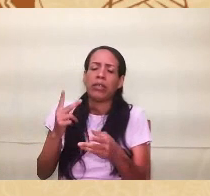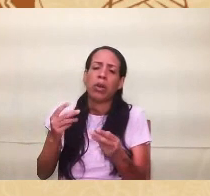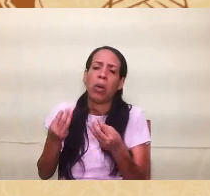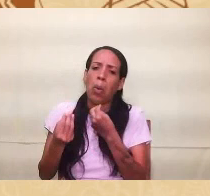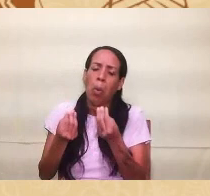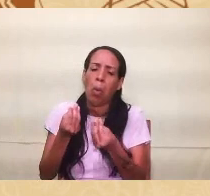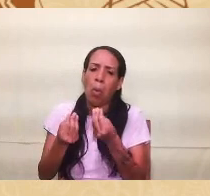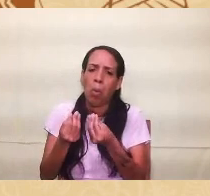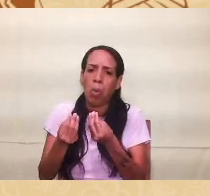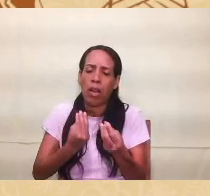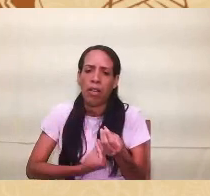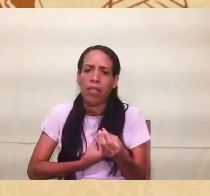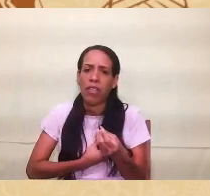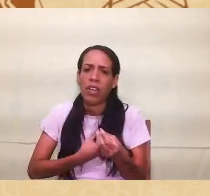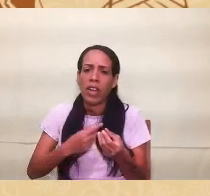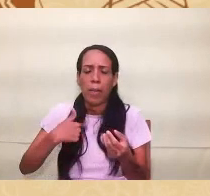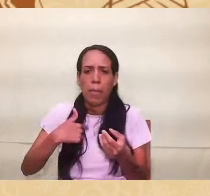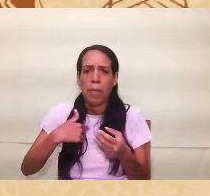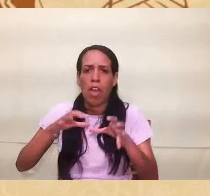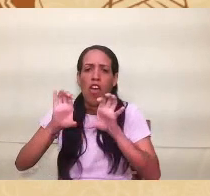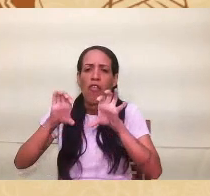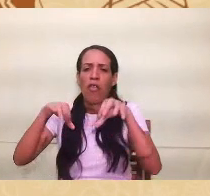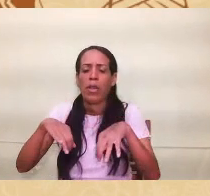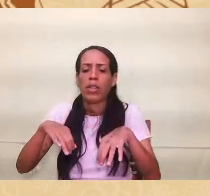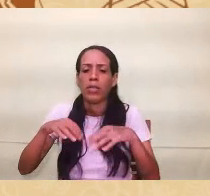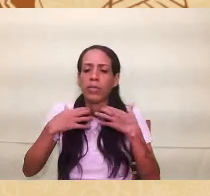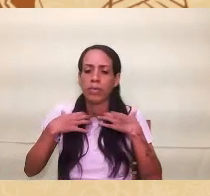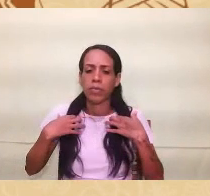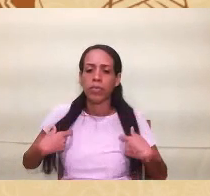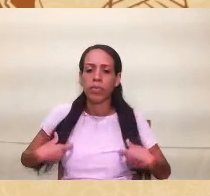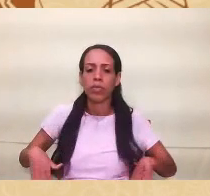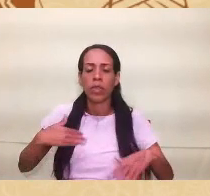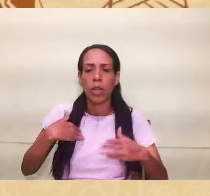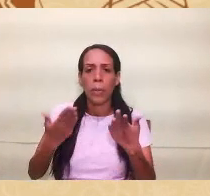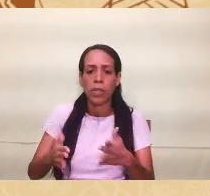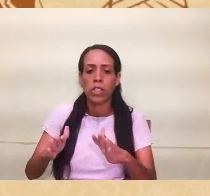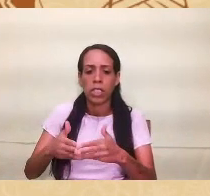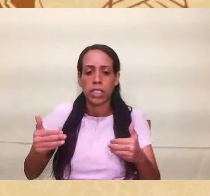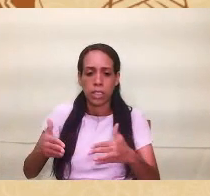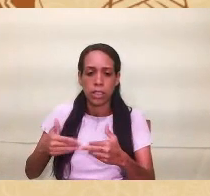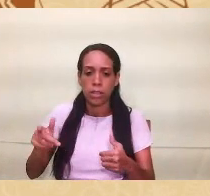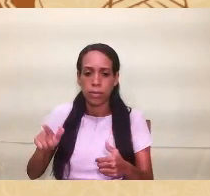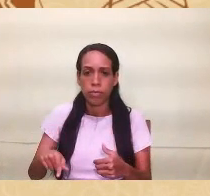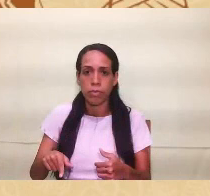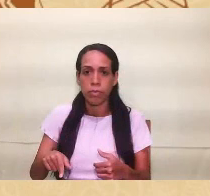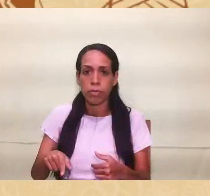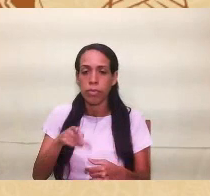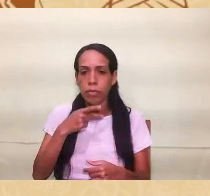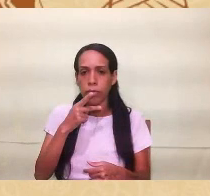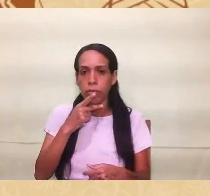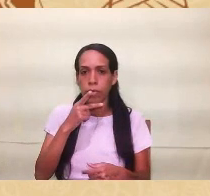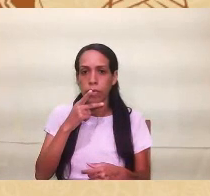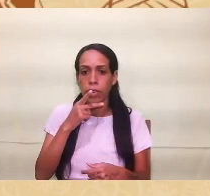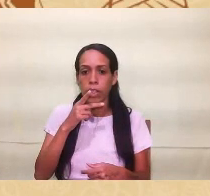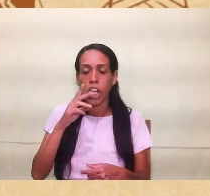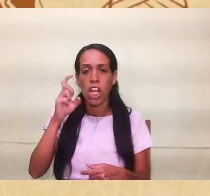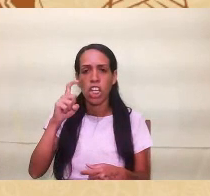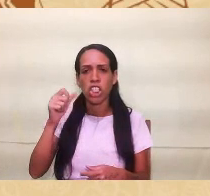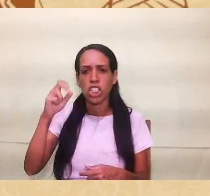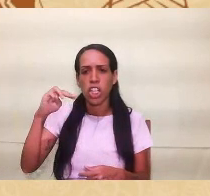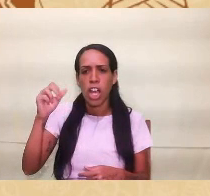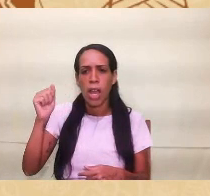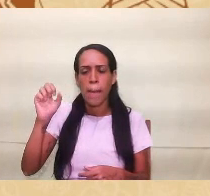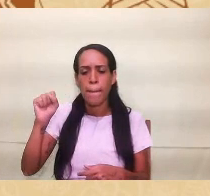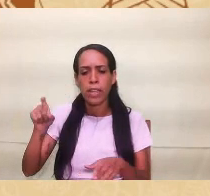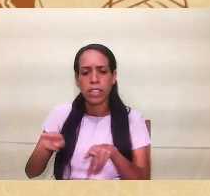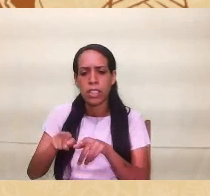é presente, pelo menos na minha formação. Eu tenho que pedir licença às encantarias, aos xamãs, aos orixás, ao